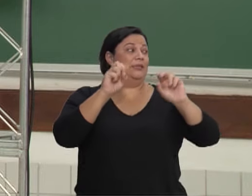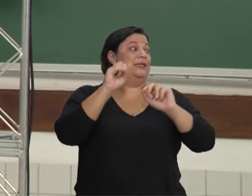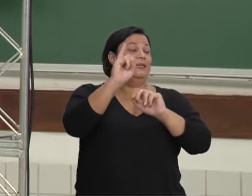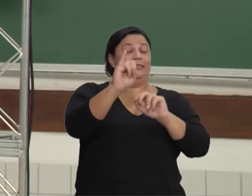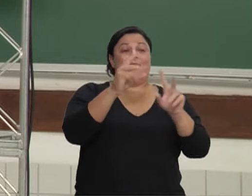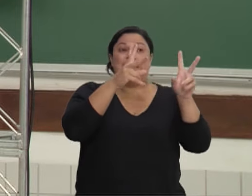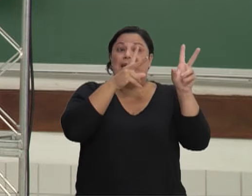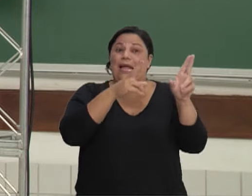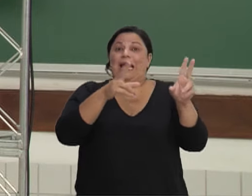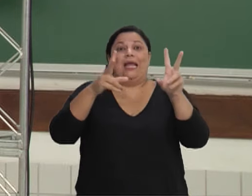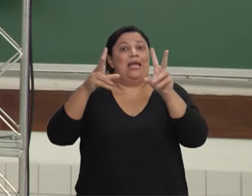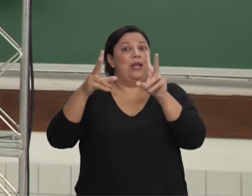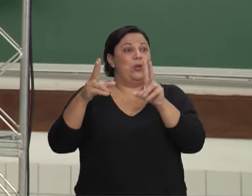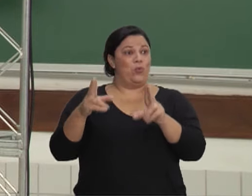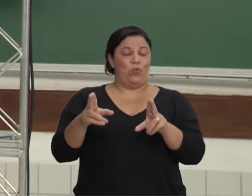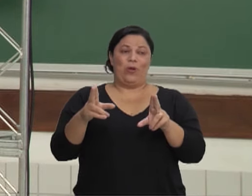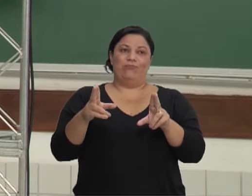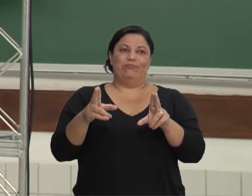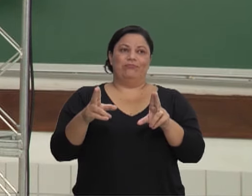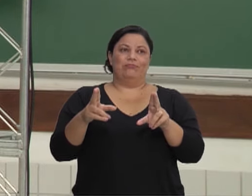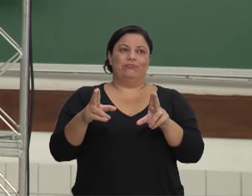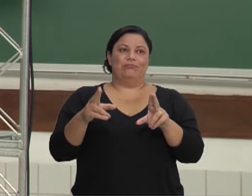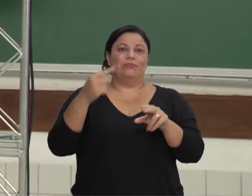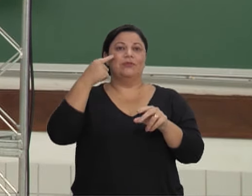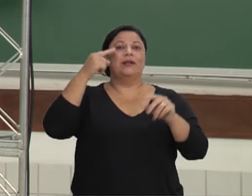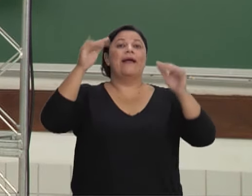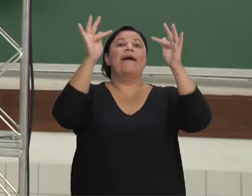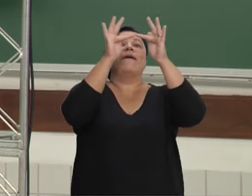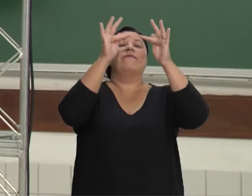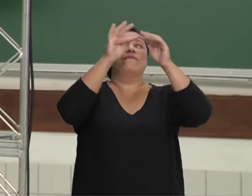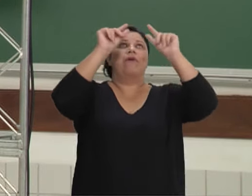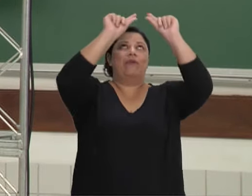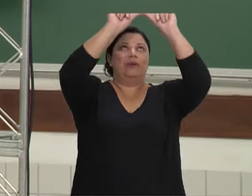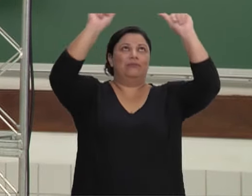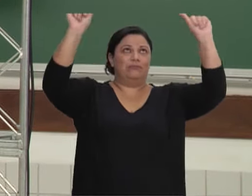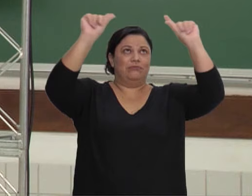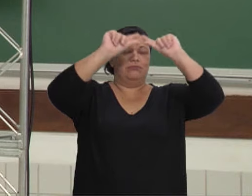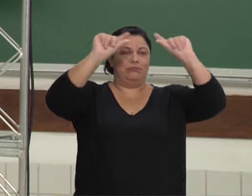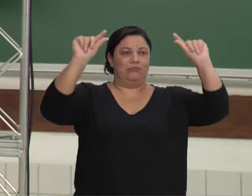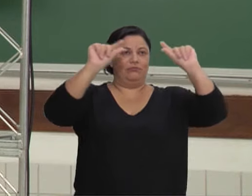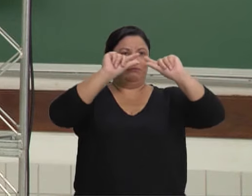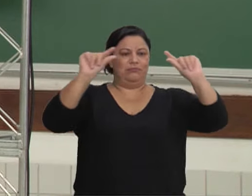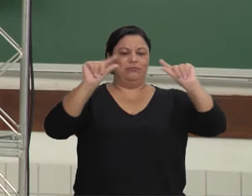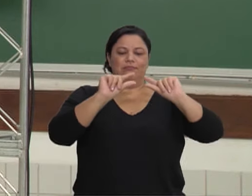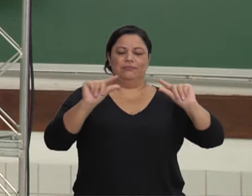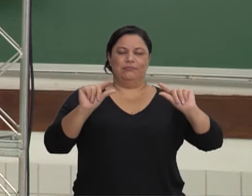Vamos lá. Peguei minha fórmula. Vou substituir